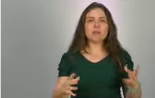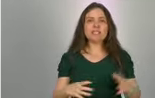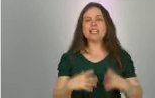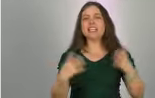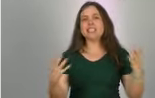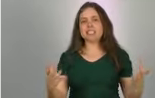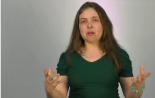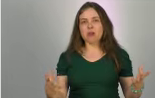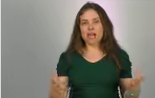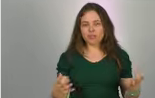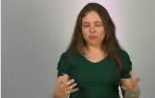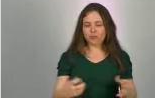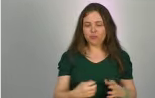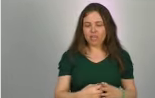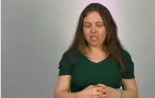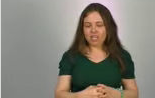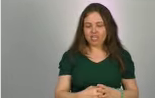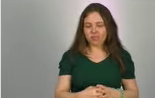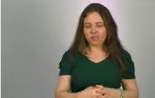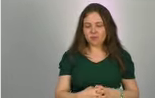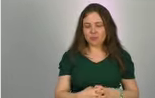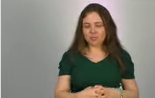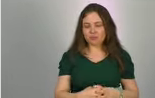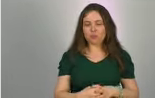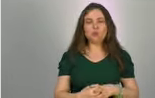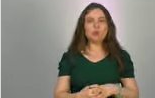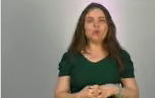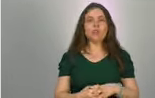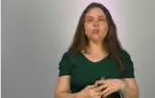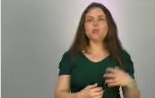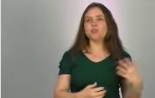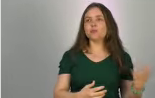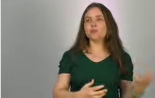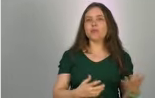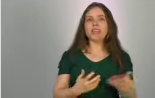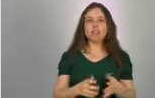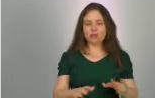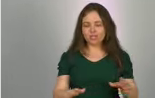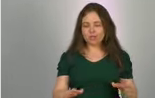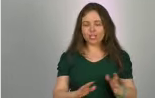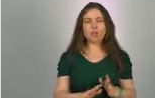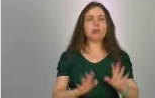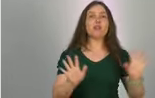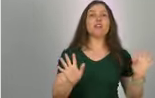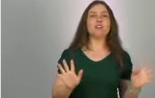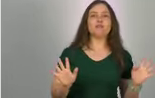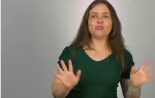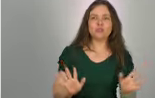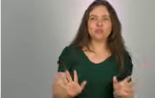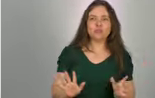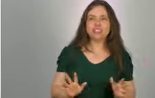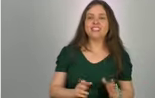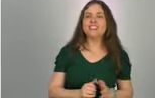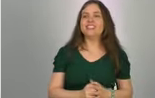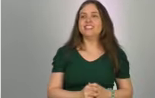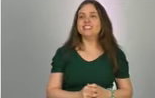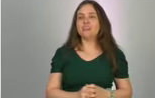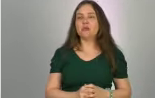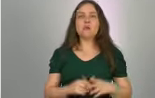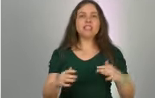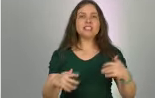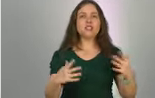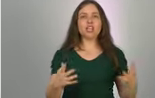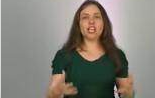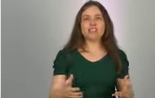começamos a pensar nesse trabalho o Nós pensamos muito isso fez muito bem como ele diz aqui para nossa autoestima